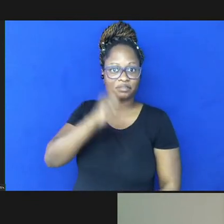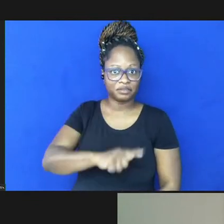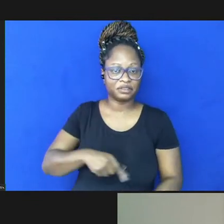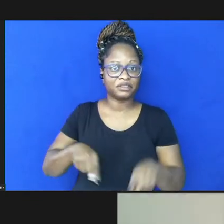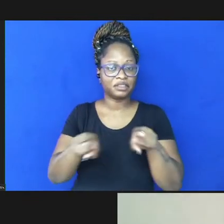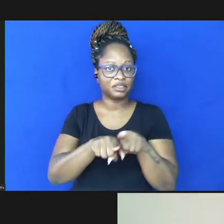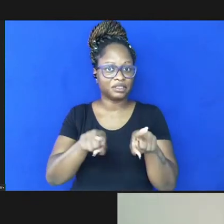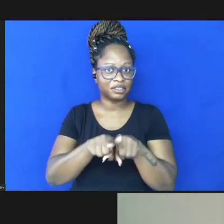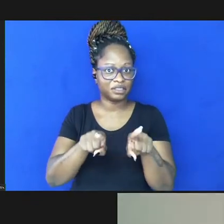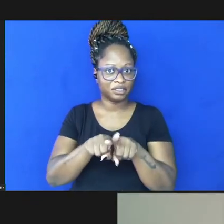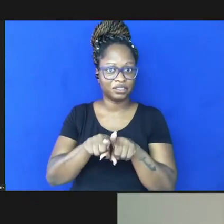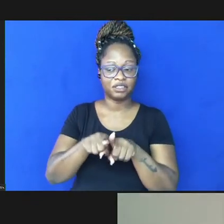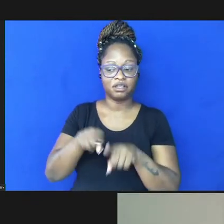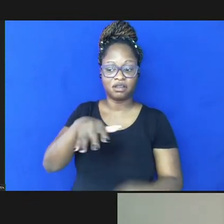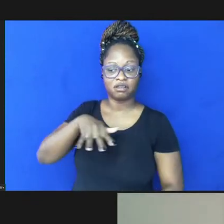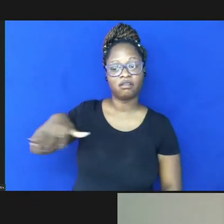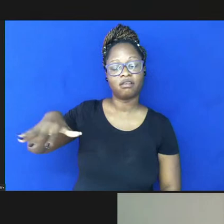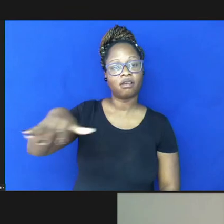das áreas